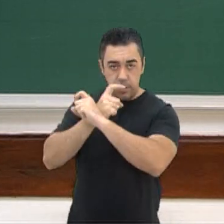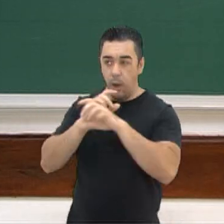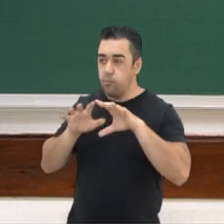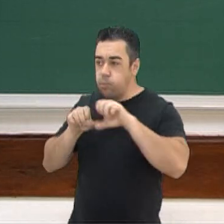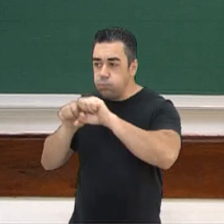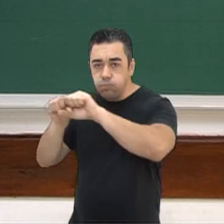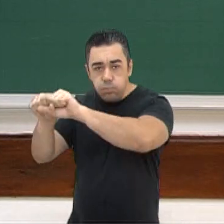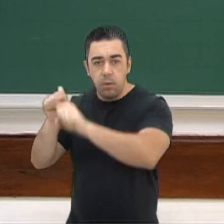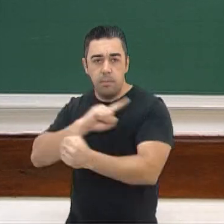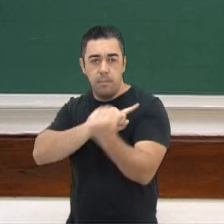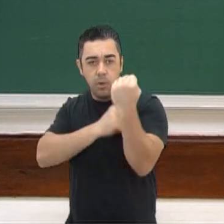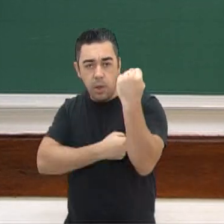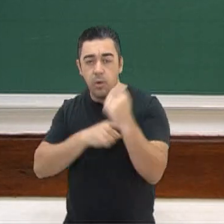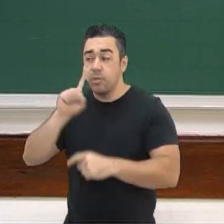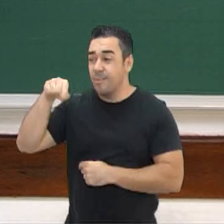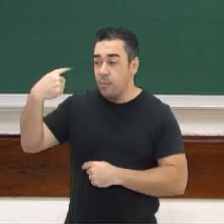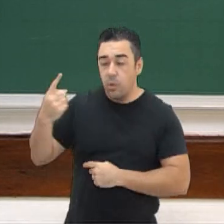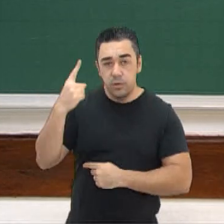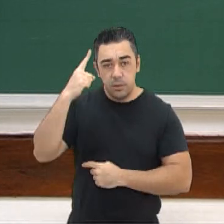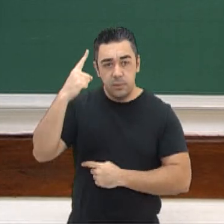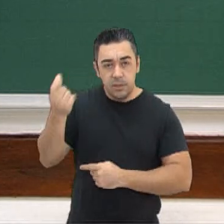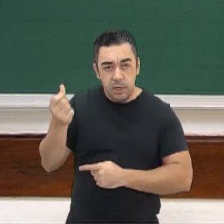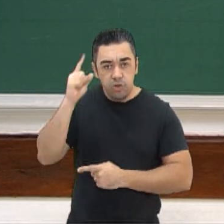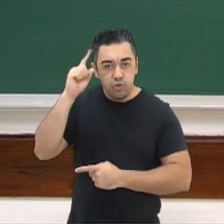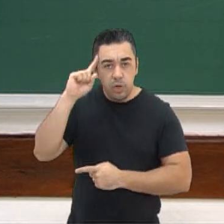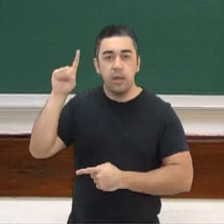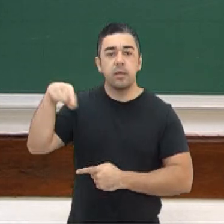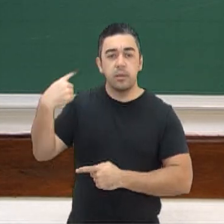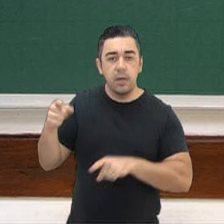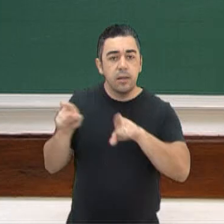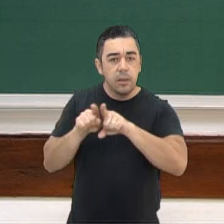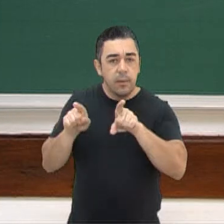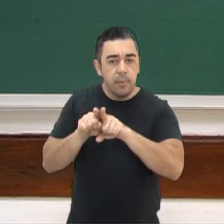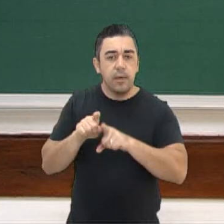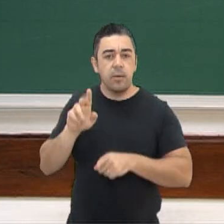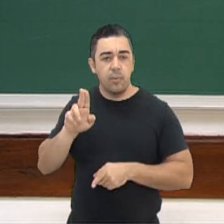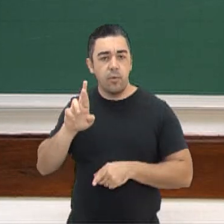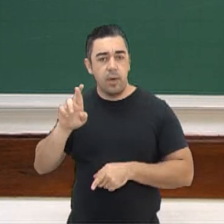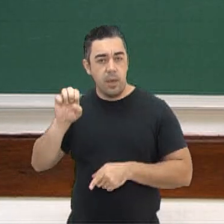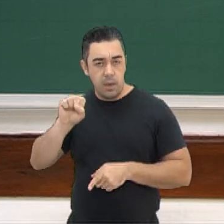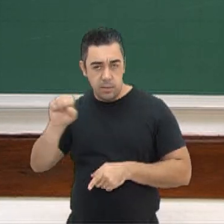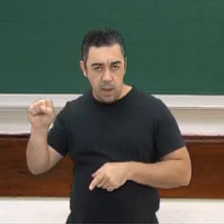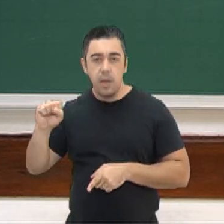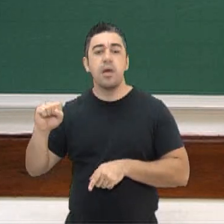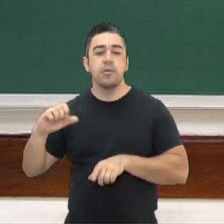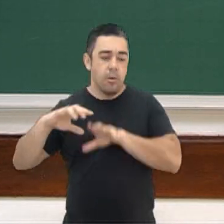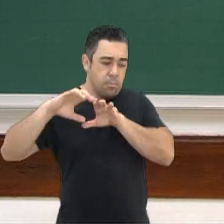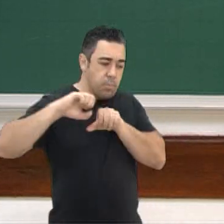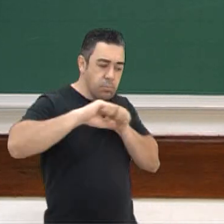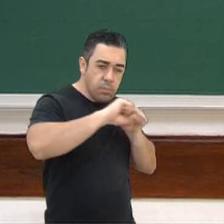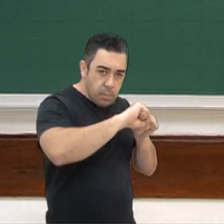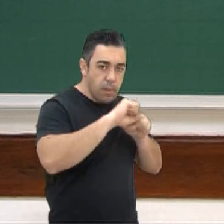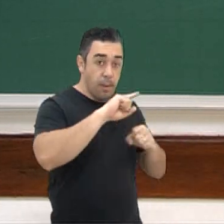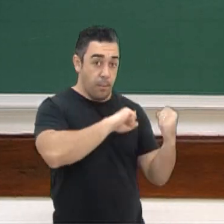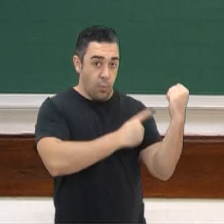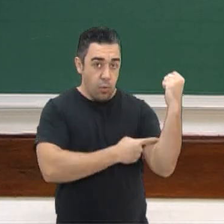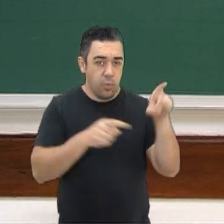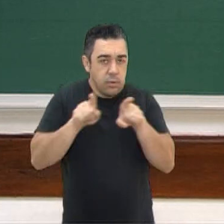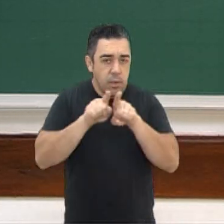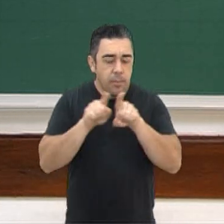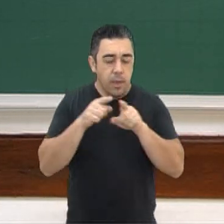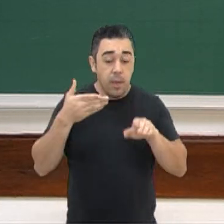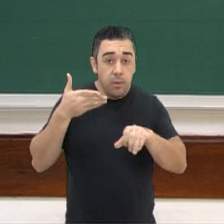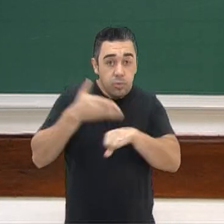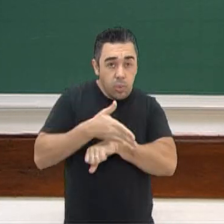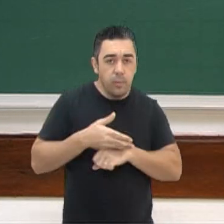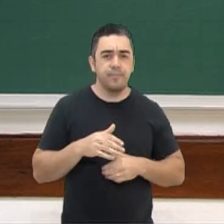Polônia. 16 dias depois, invasão pela União das Repúblicas Socialistas Soviéticas. Durante esse